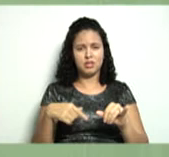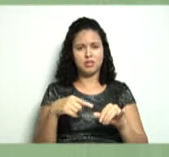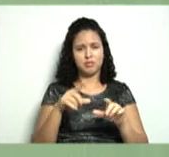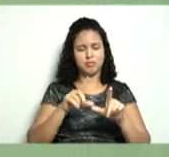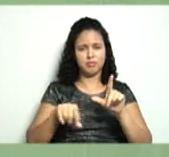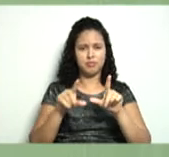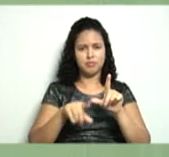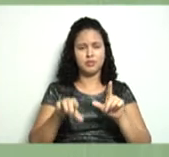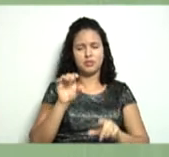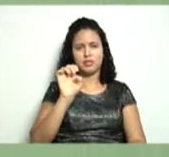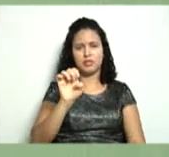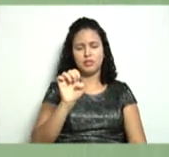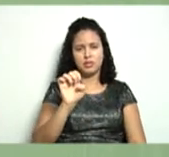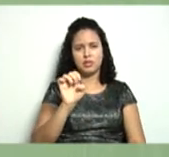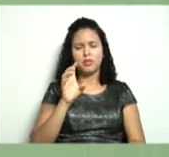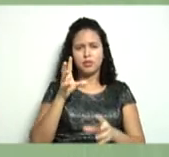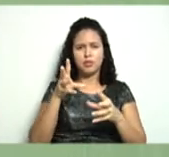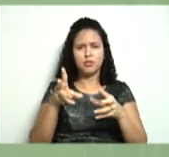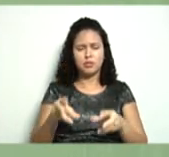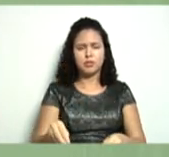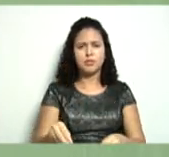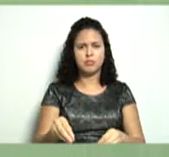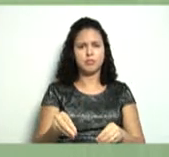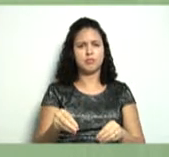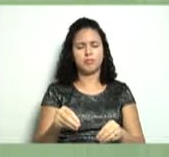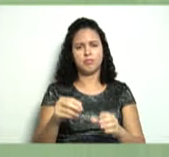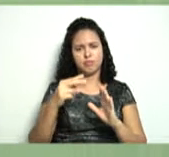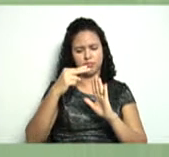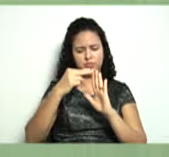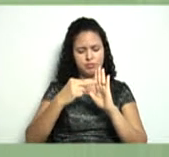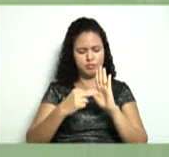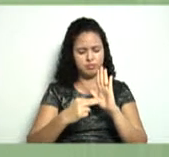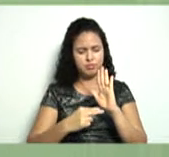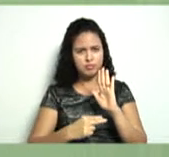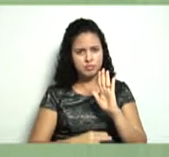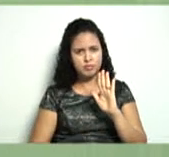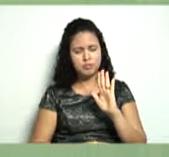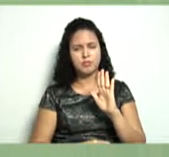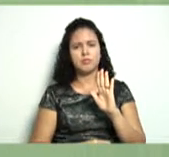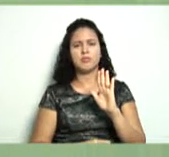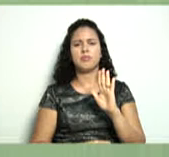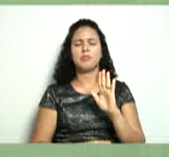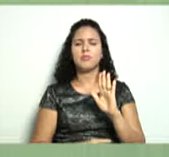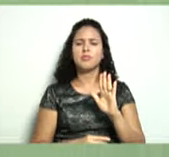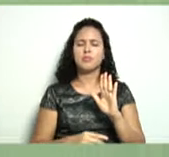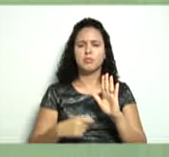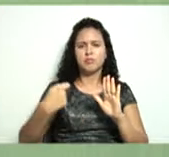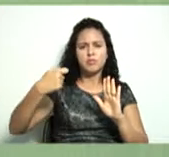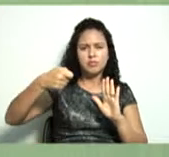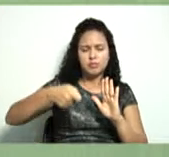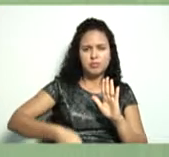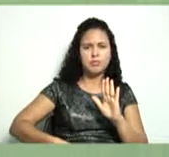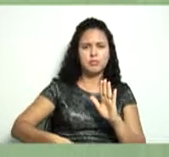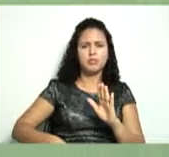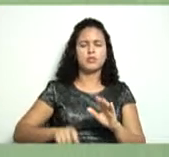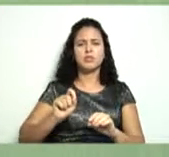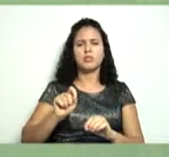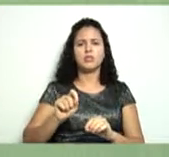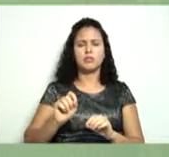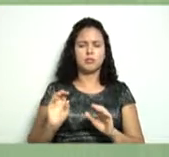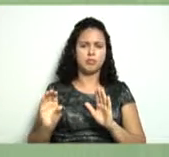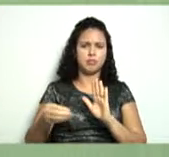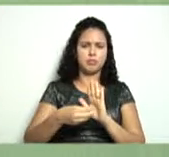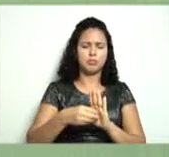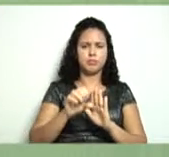E. Todas essas alternativas que foram lidas, elas têm que obrigatoriamente constar